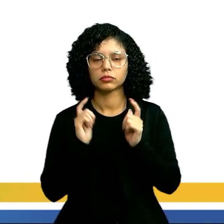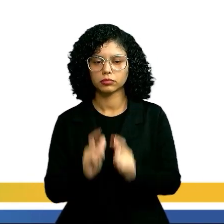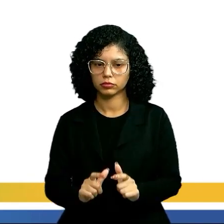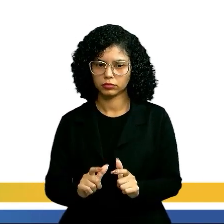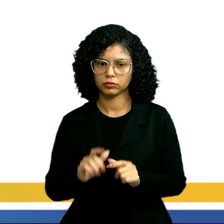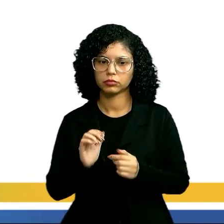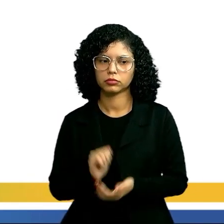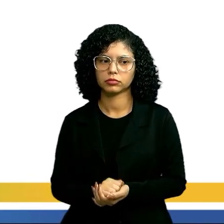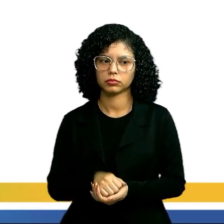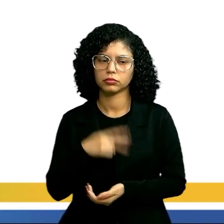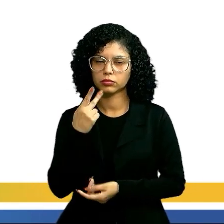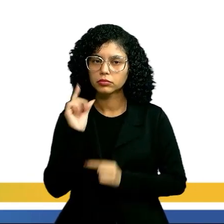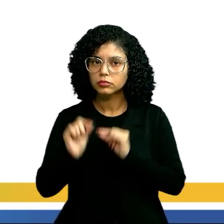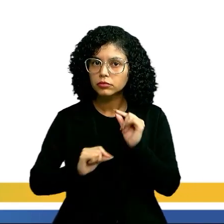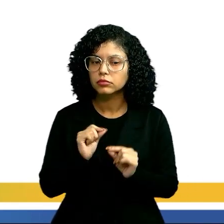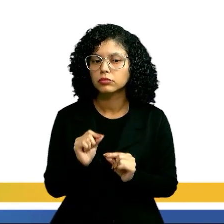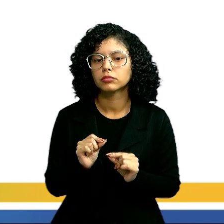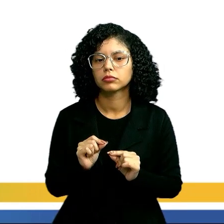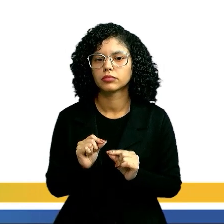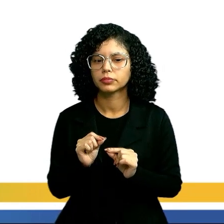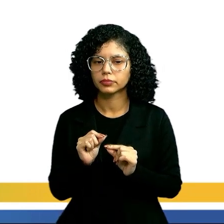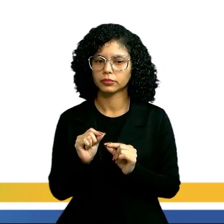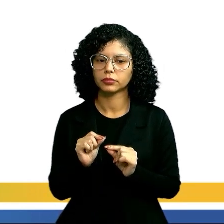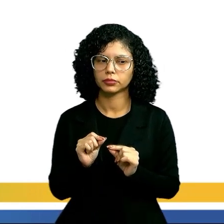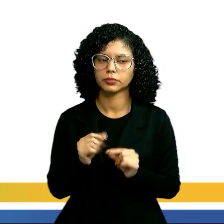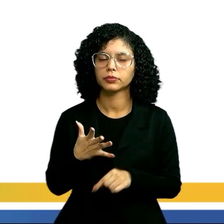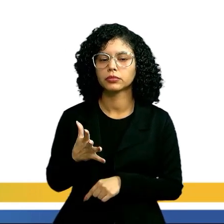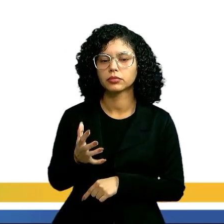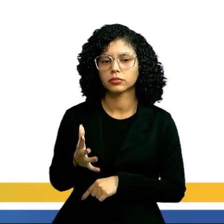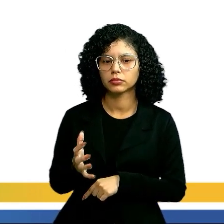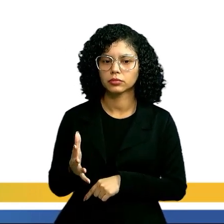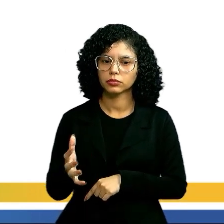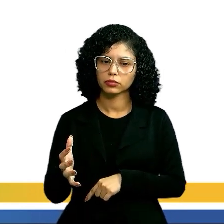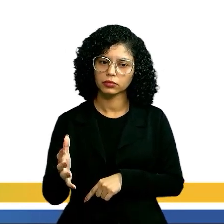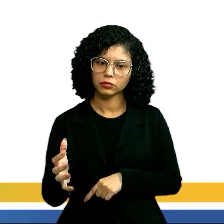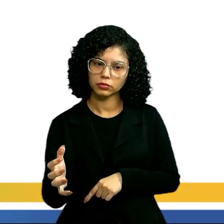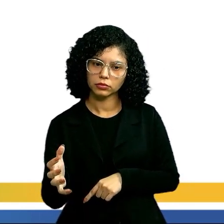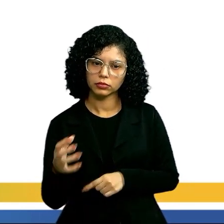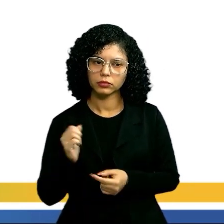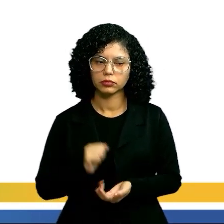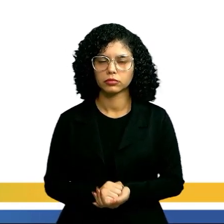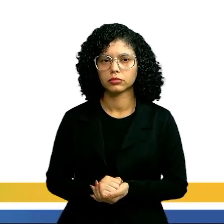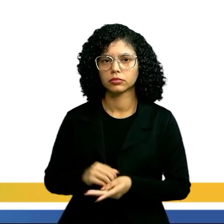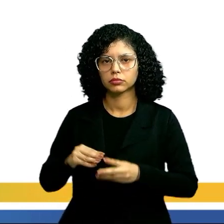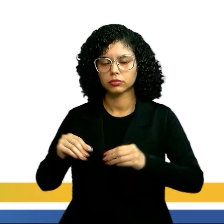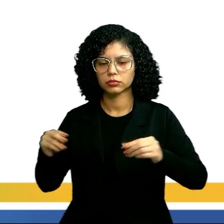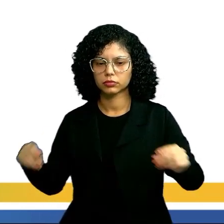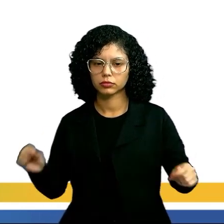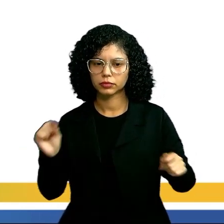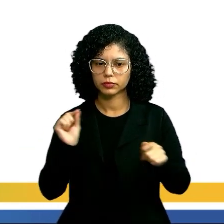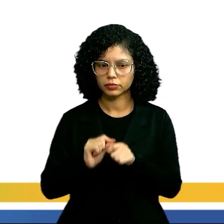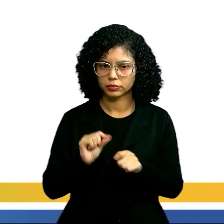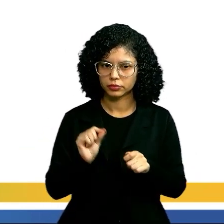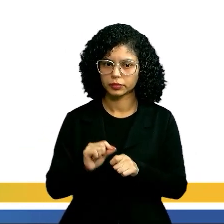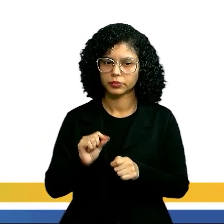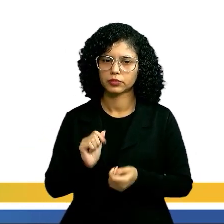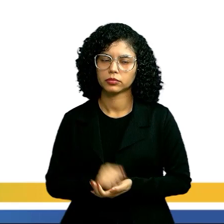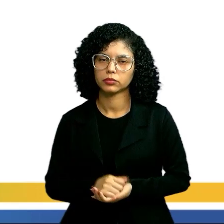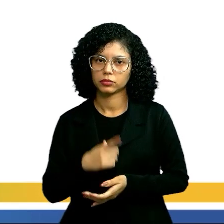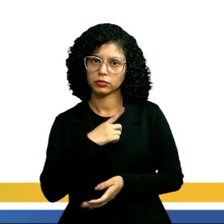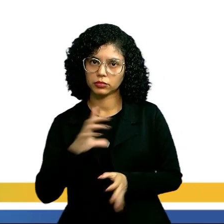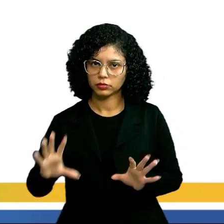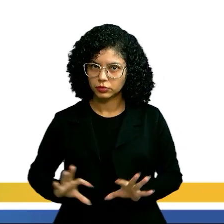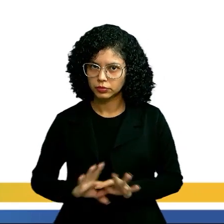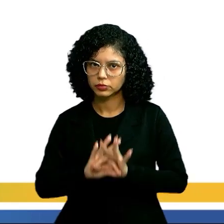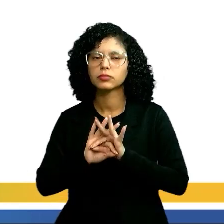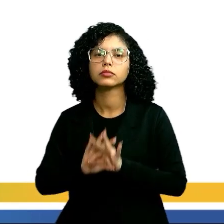caso, a gente pode falar das bactérias que vivem no solo, que fazem que tem